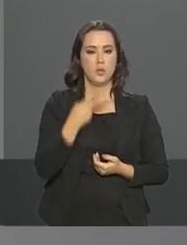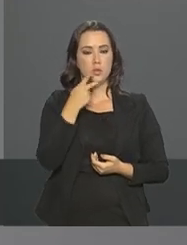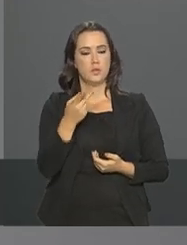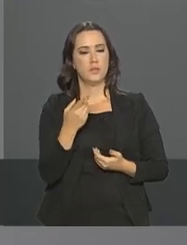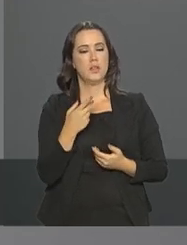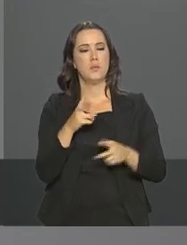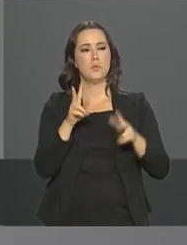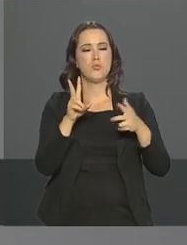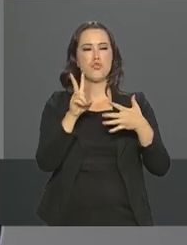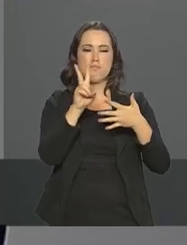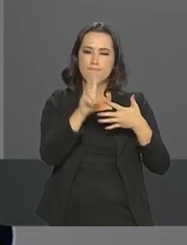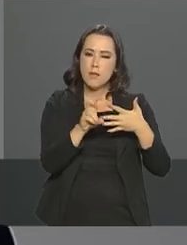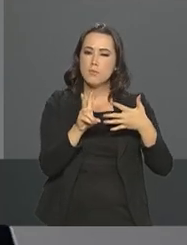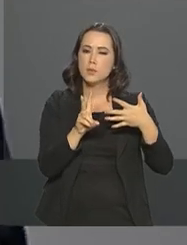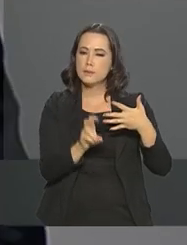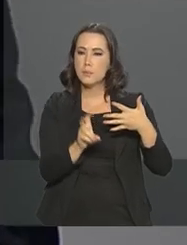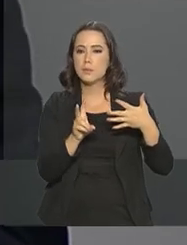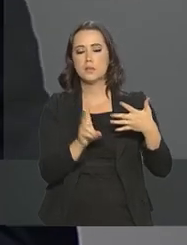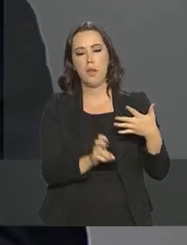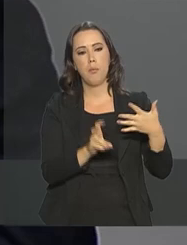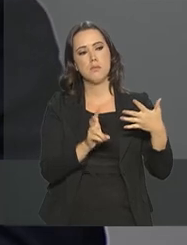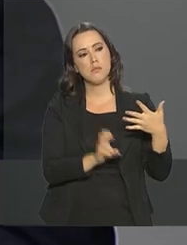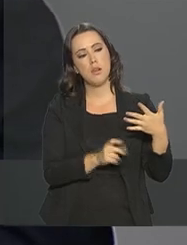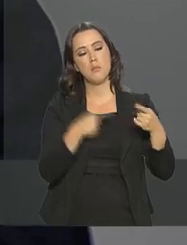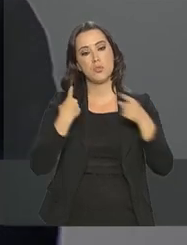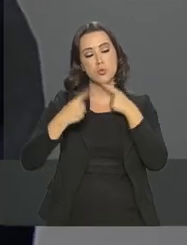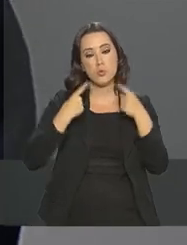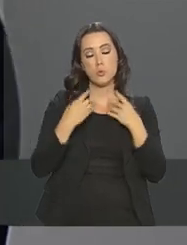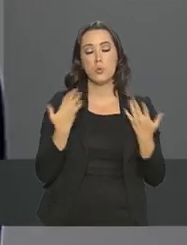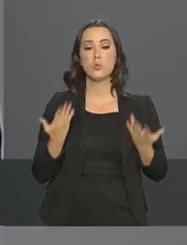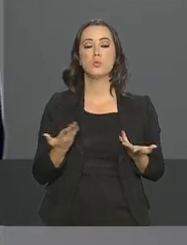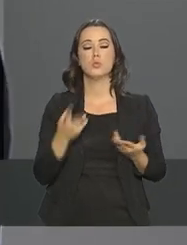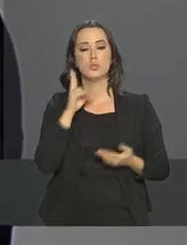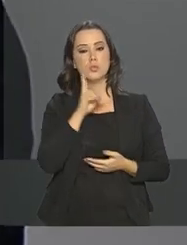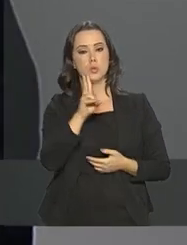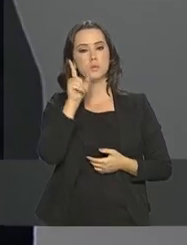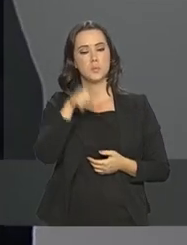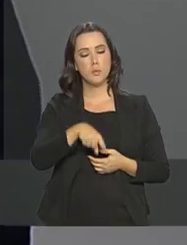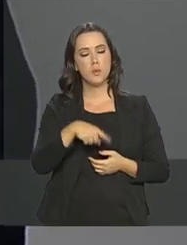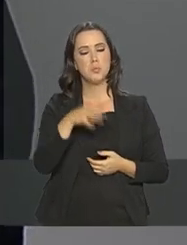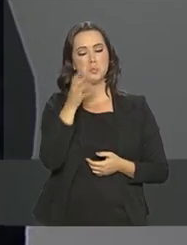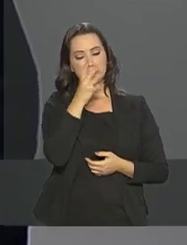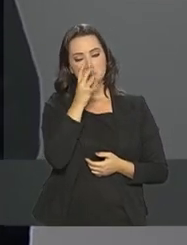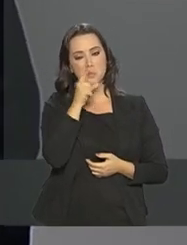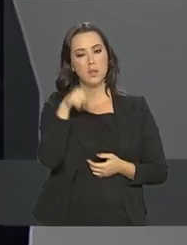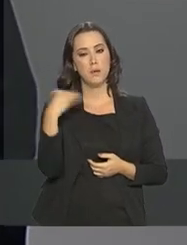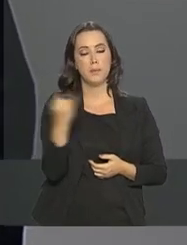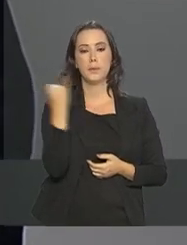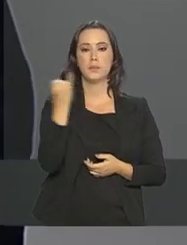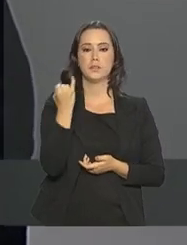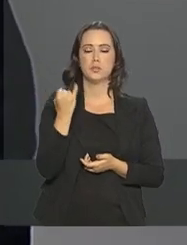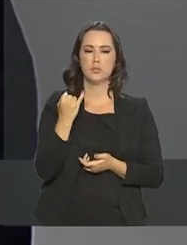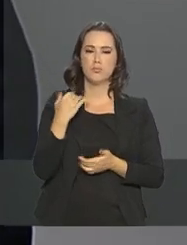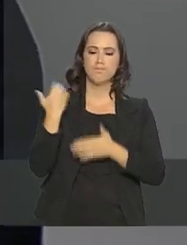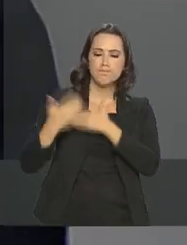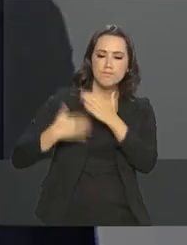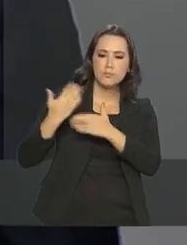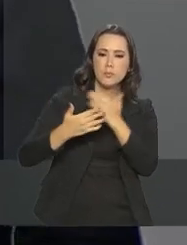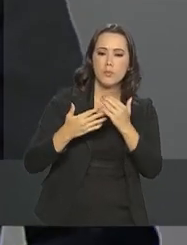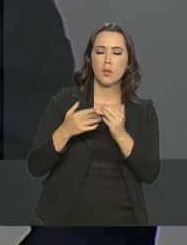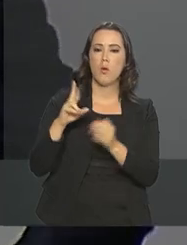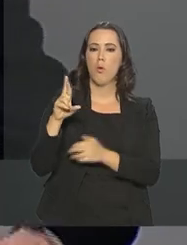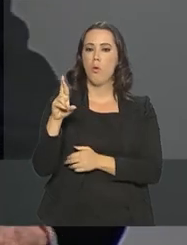sistemas quando nós discutimos esses temas nós vemos interessante como é uma importante quantas e quantas vezes o